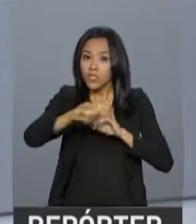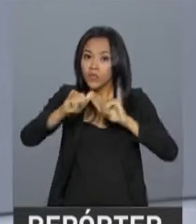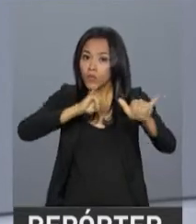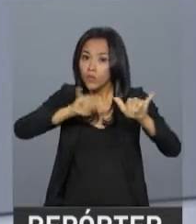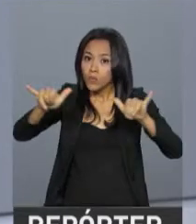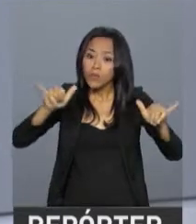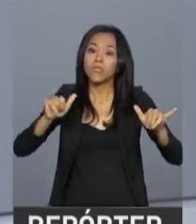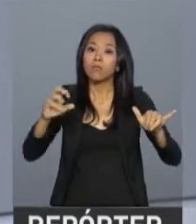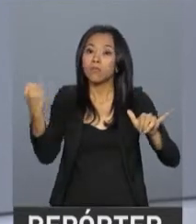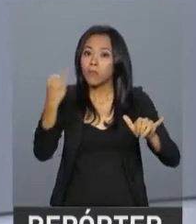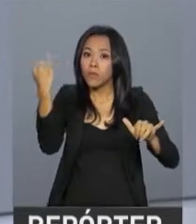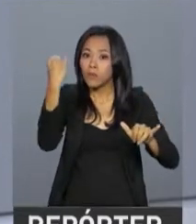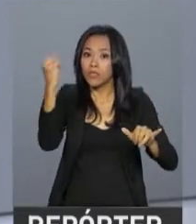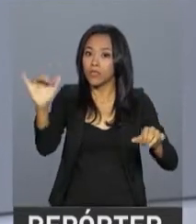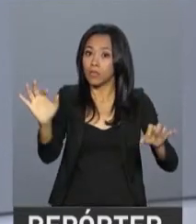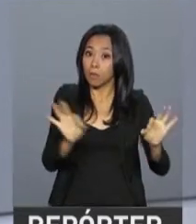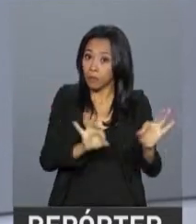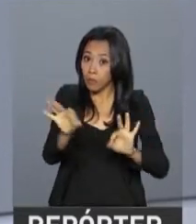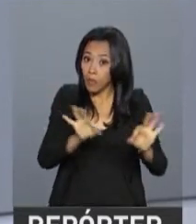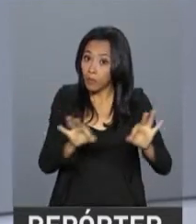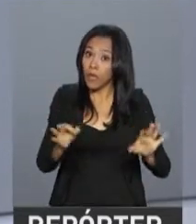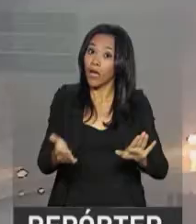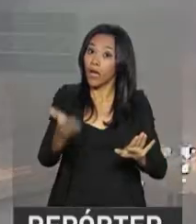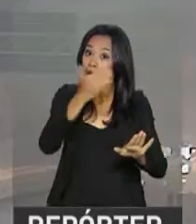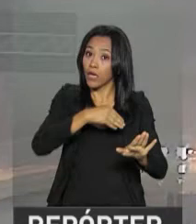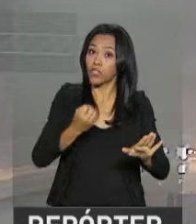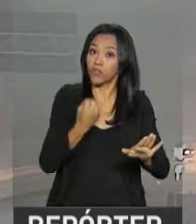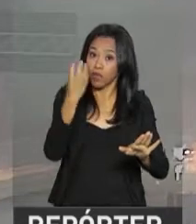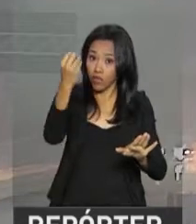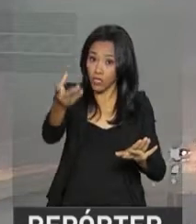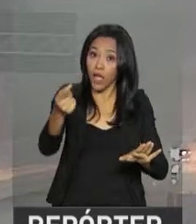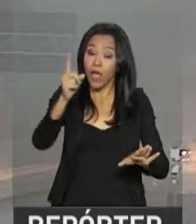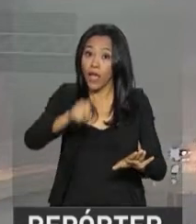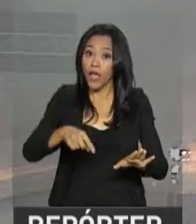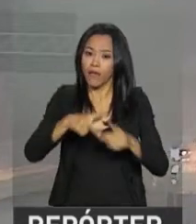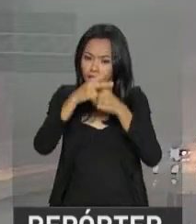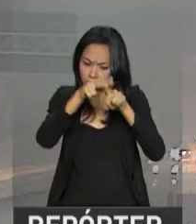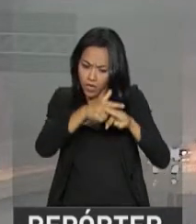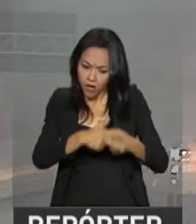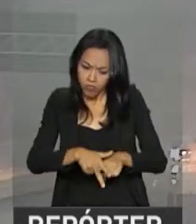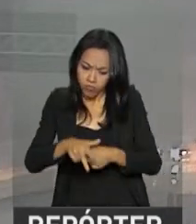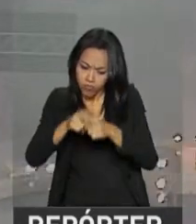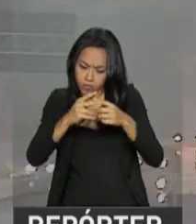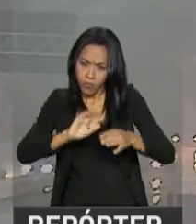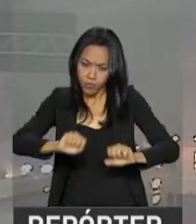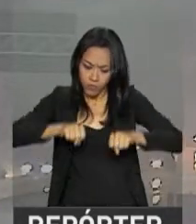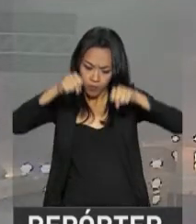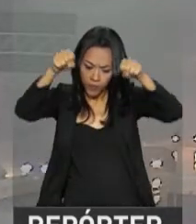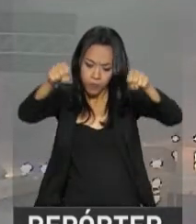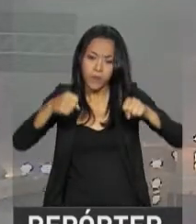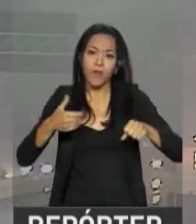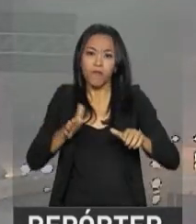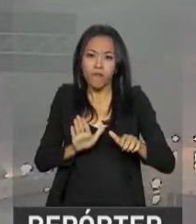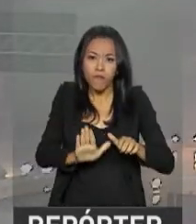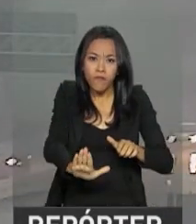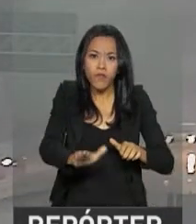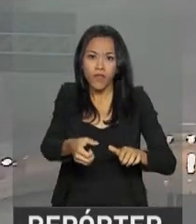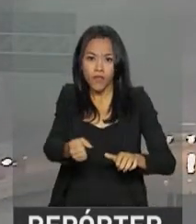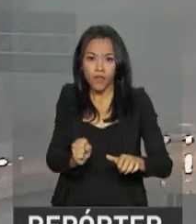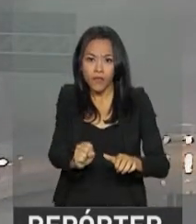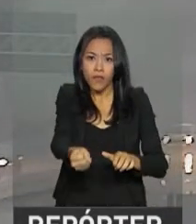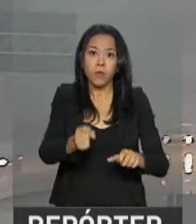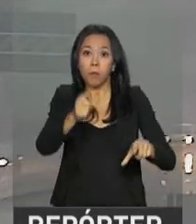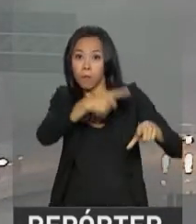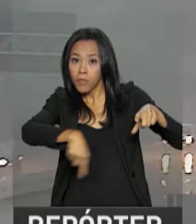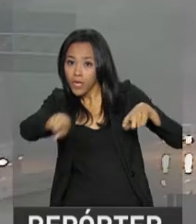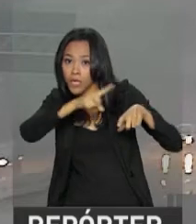a importância de se preparar antes de pegar a estrada é importante fazer uma revisão do veículo verificar freios pneus estepe e